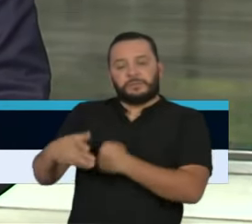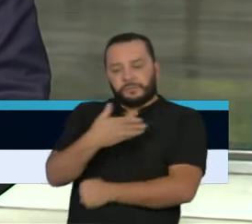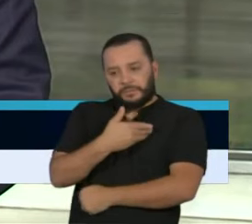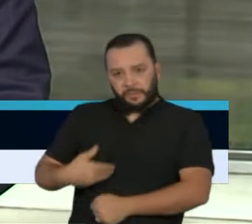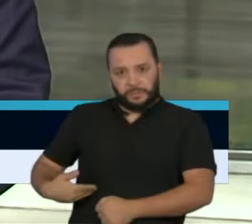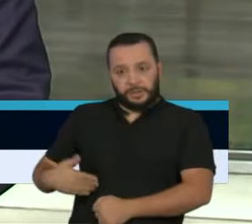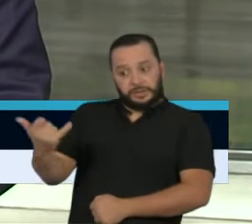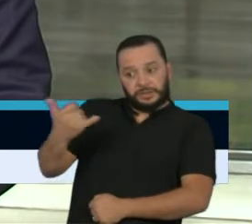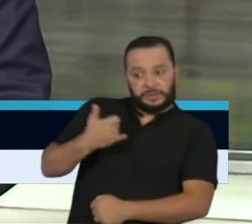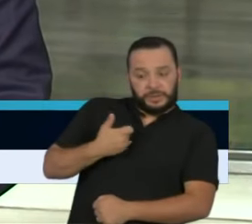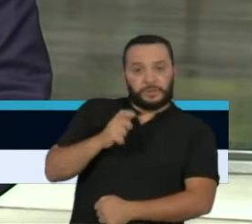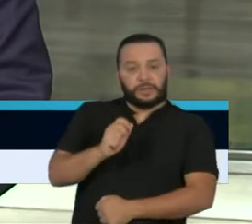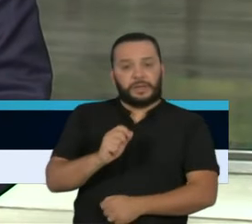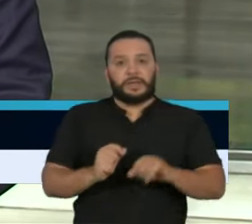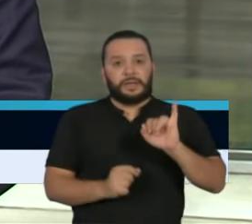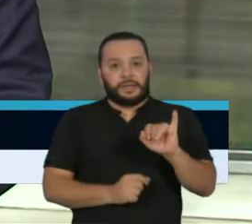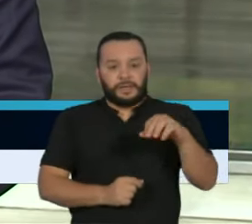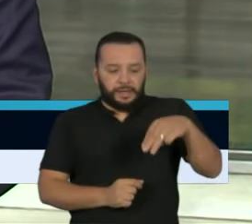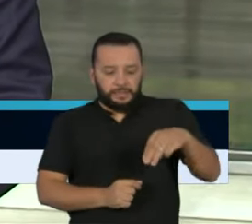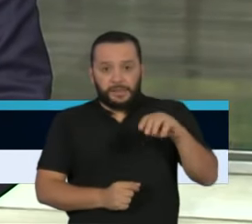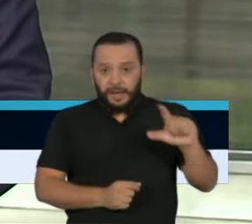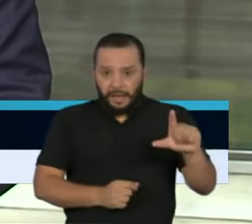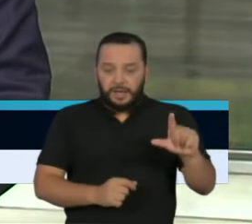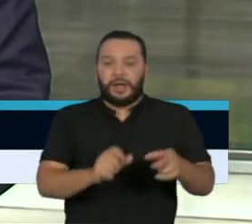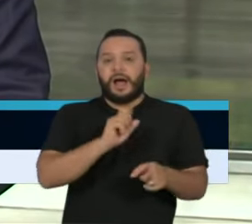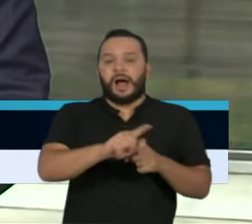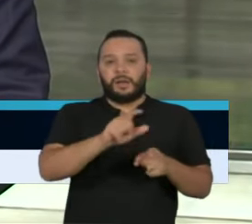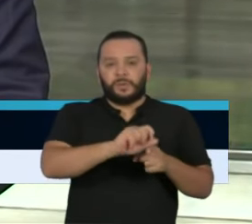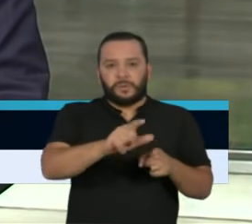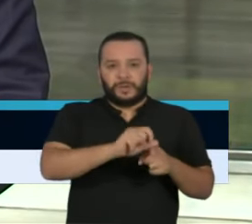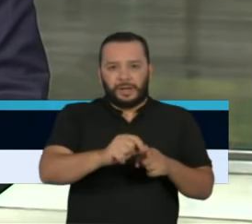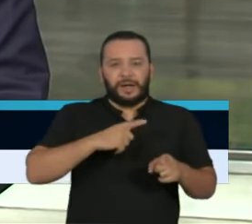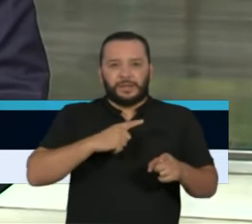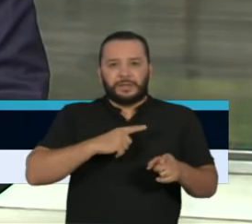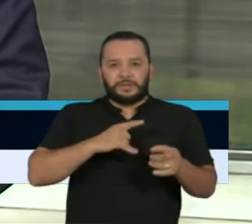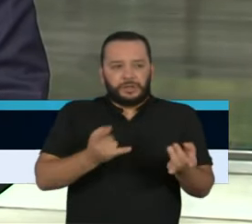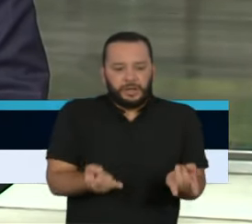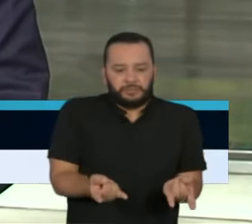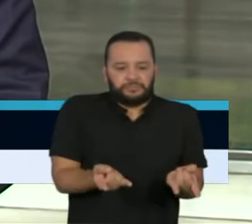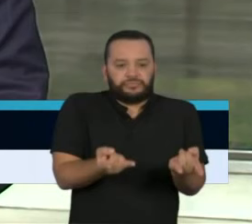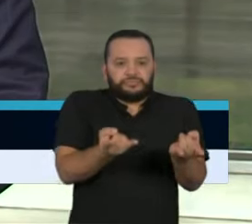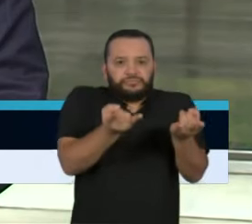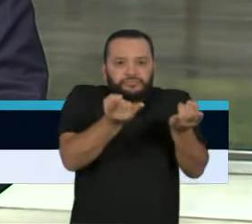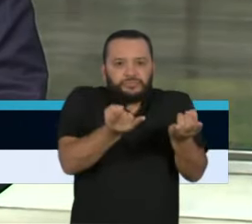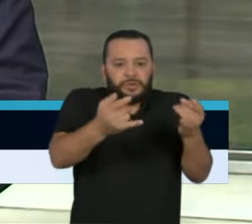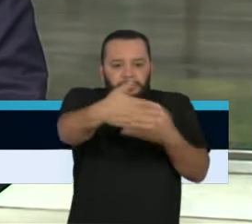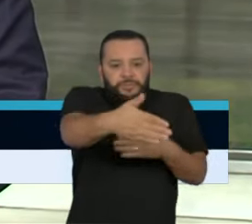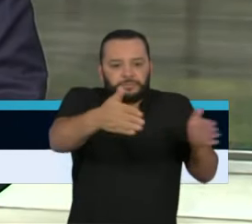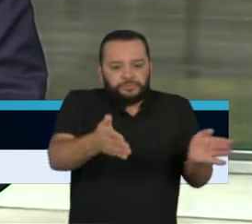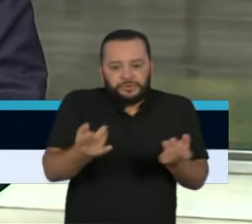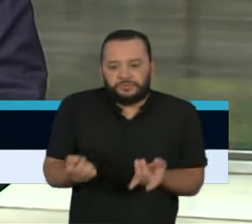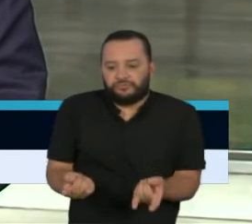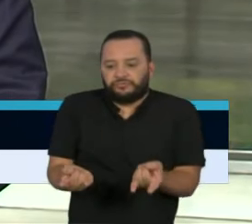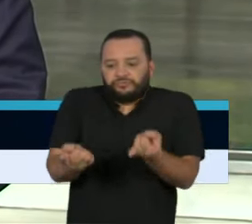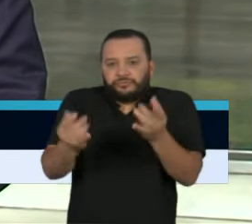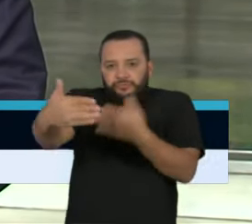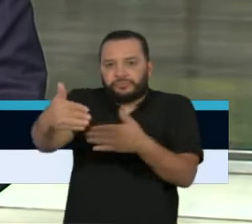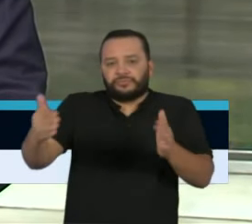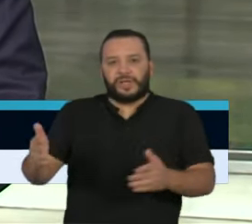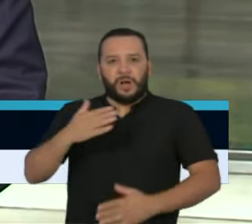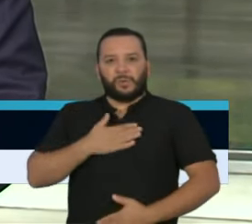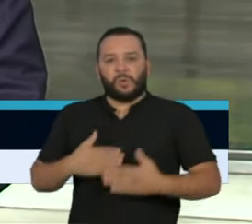que o IML vai alugar cerca de 15 containers para armazenar provisoriamente corpos de vítimas para o caso de